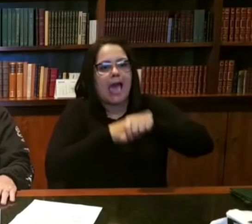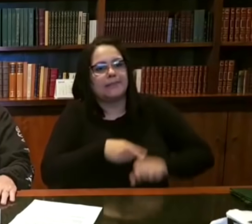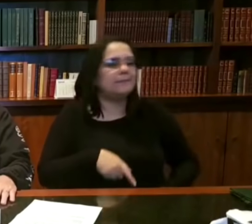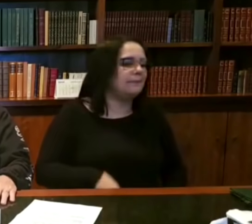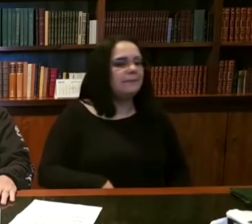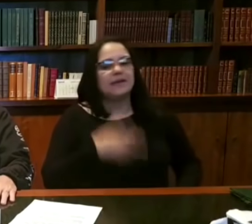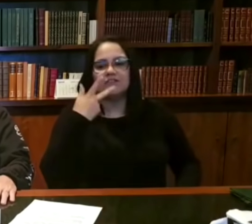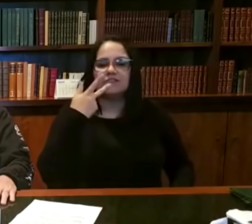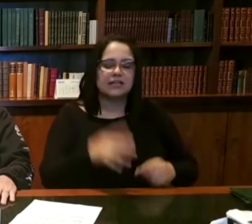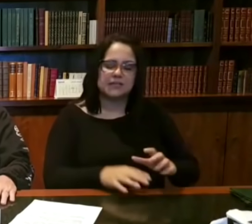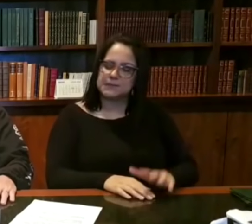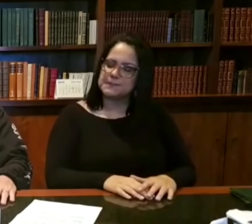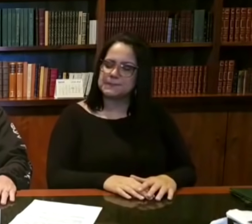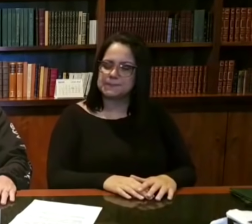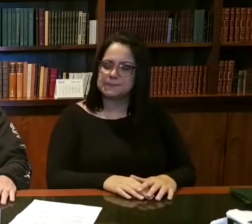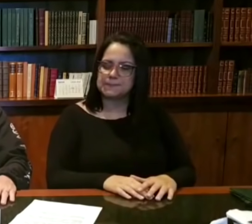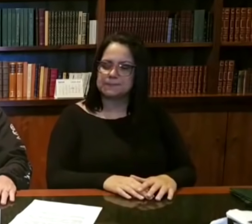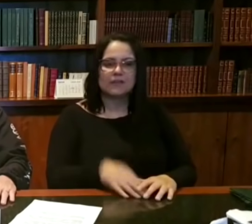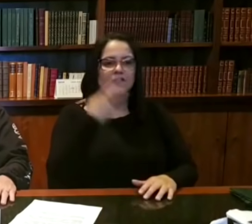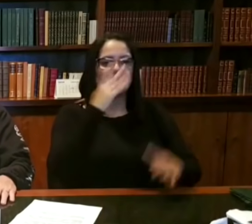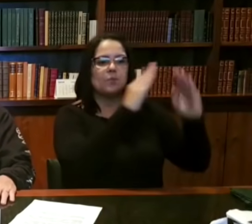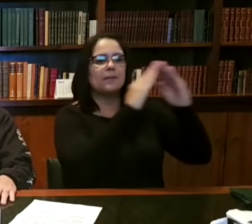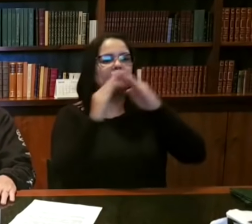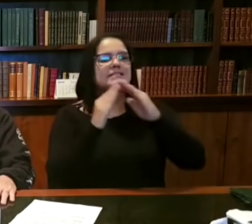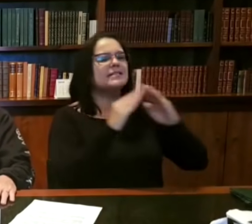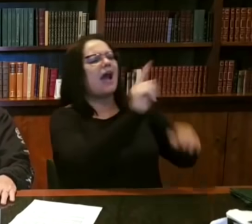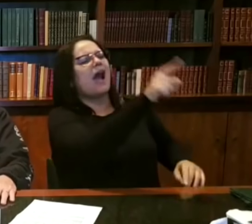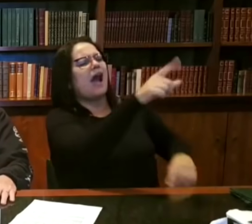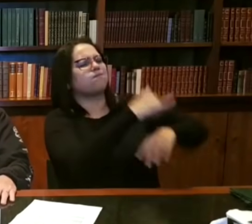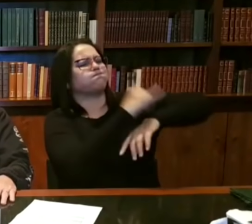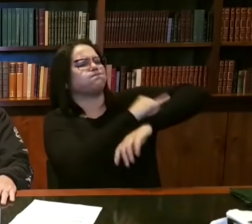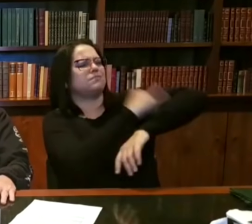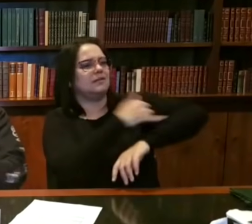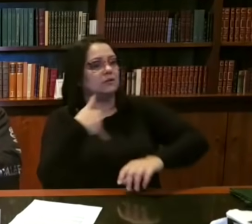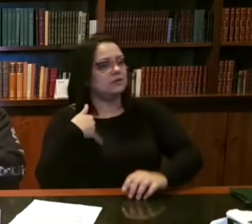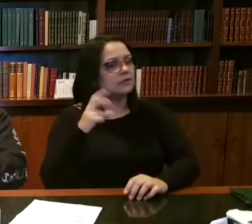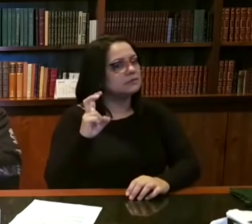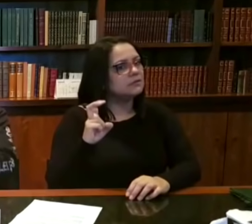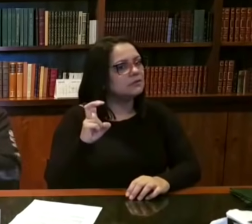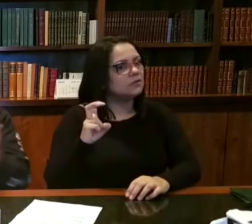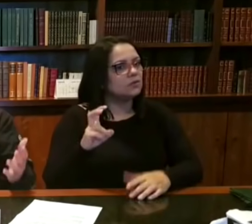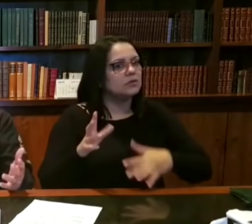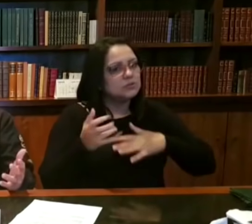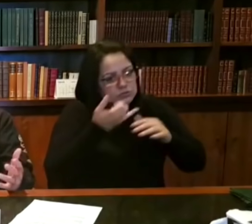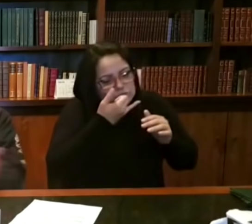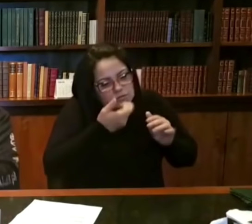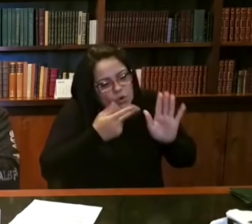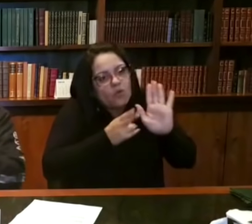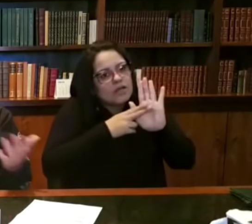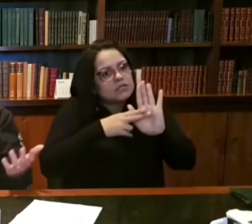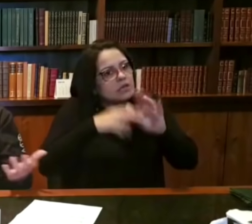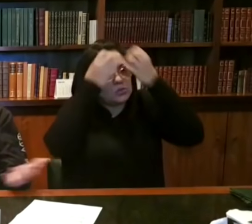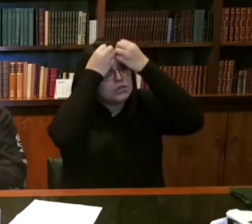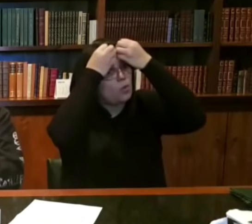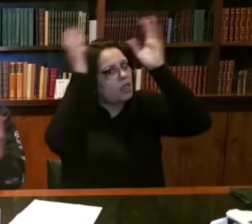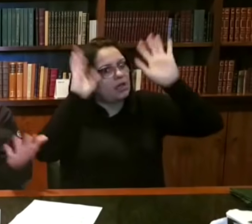me referindo a uma vizinha de gorda. Olha só, com 5 anos de idade. Eu confesso que eu não lembro dessa passagem. Se alguém se